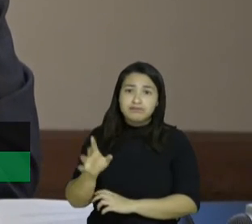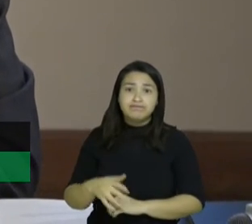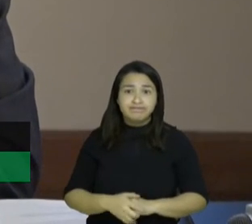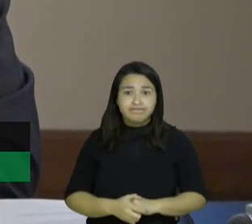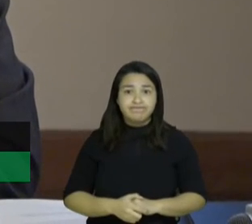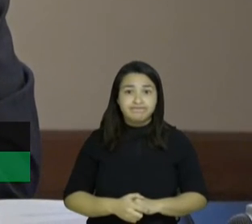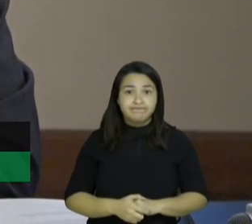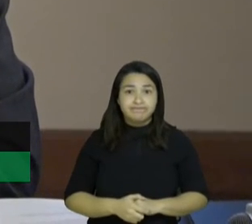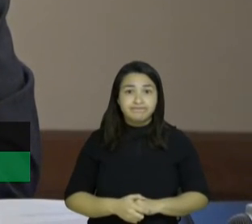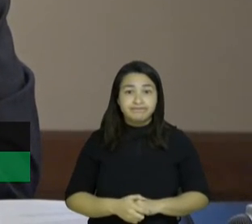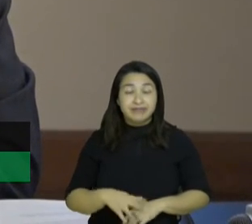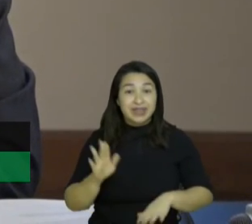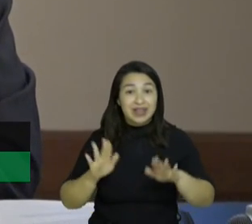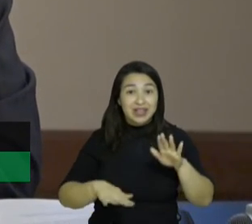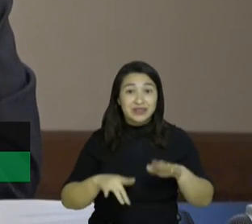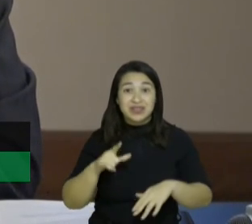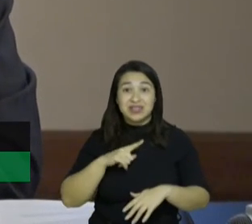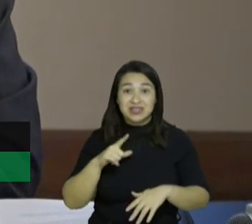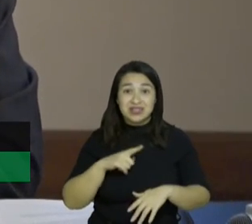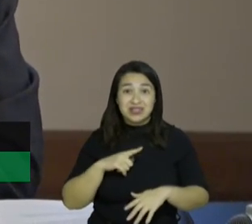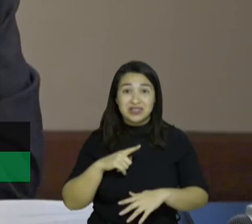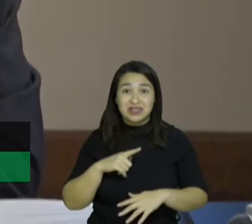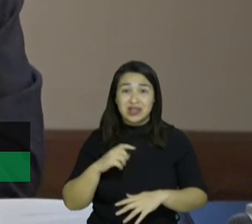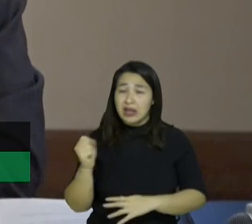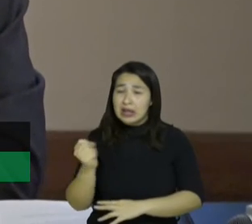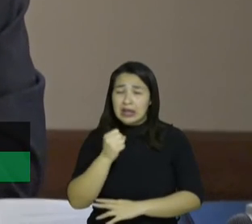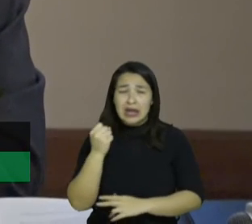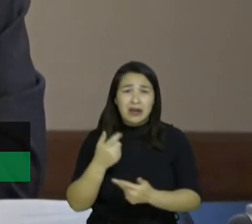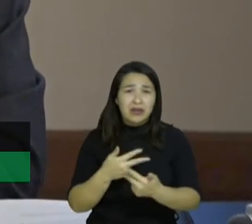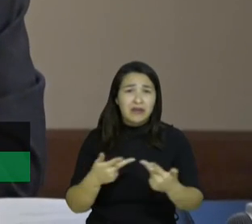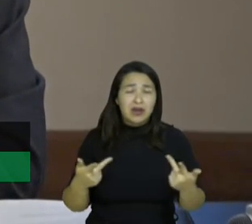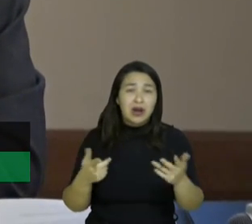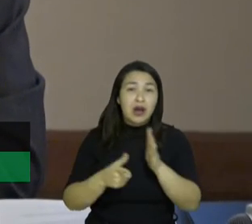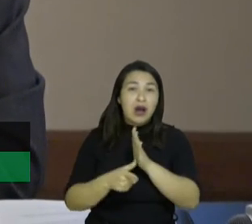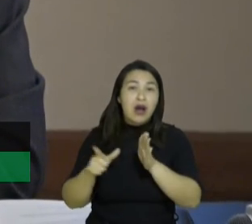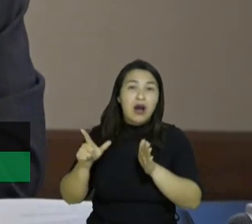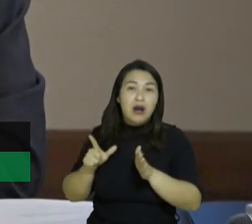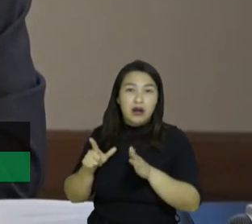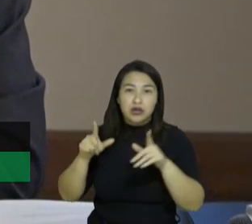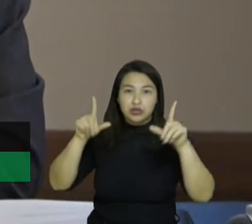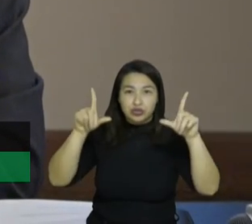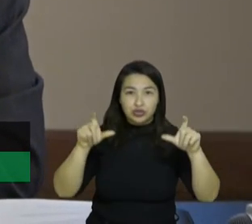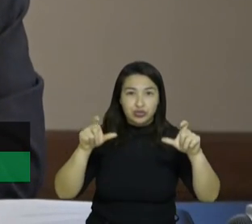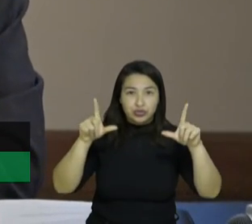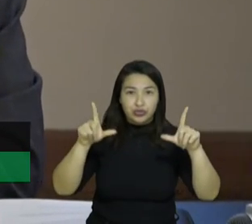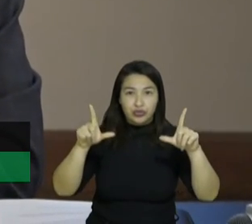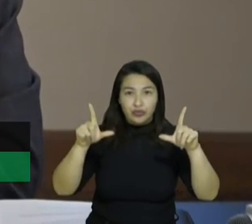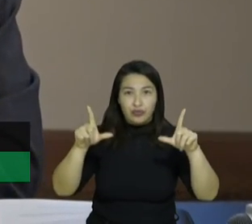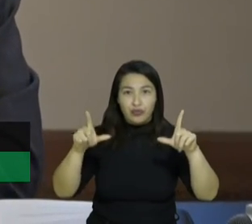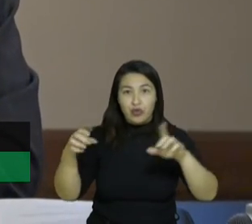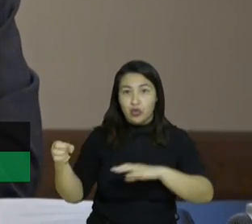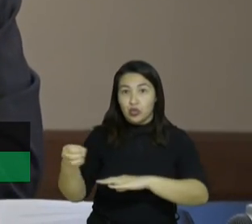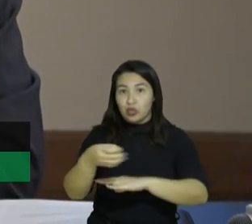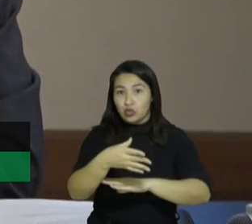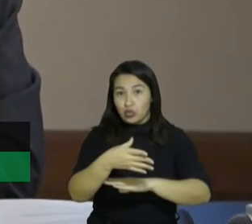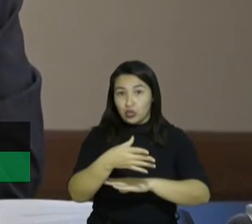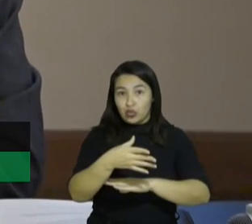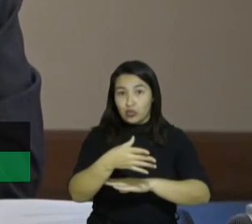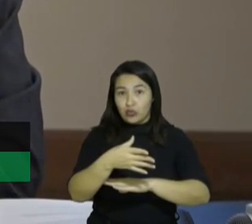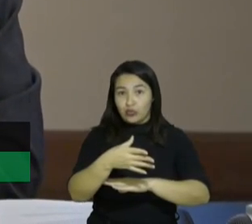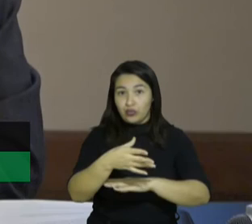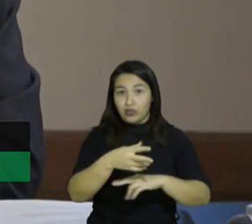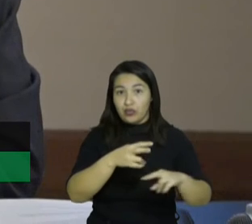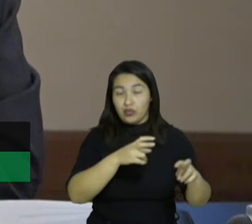situações extremamente críticas porque por exemplo quando antes teve uma uma fotografia de um de um novo corredor Ferroviário ele não